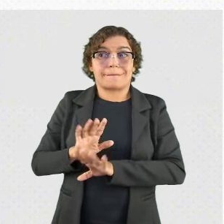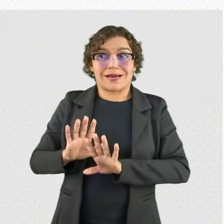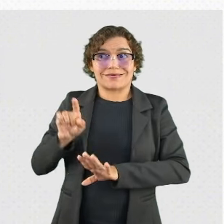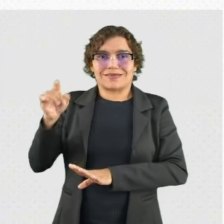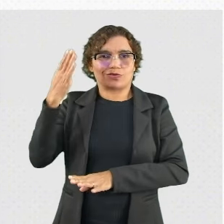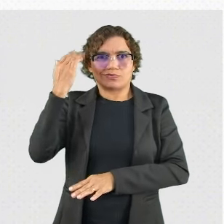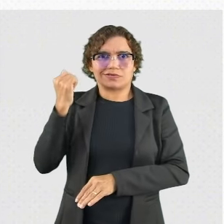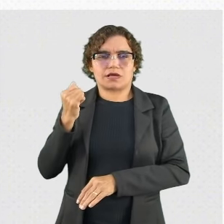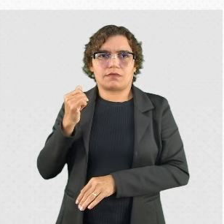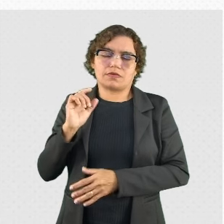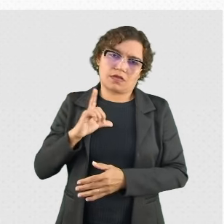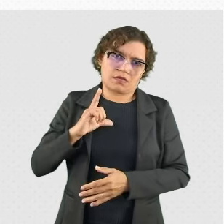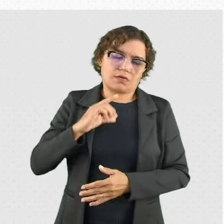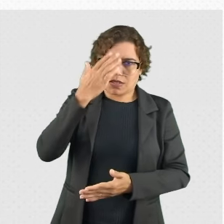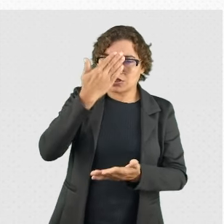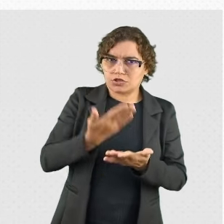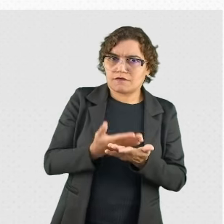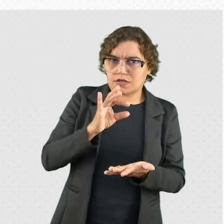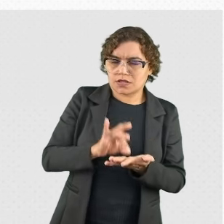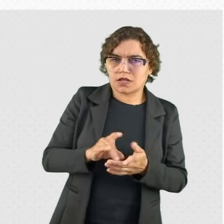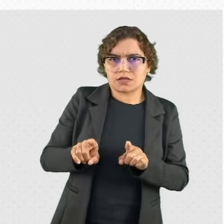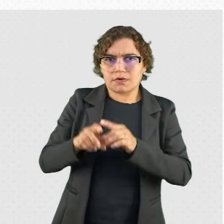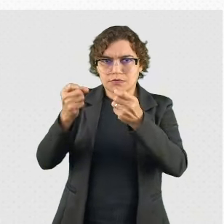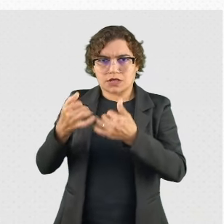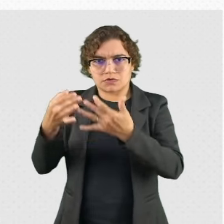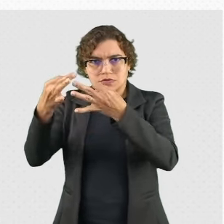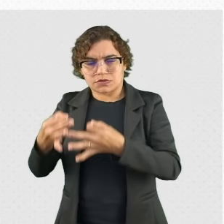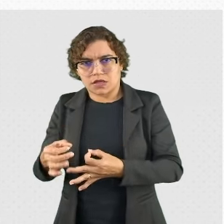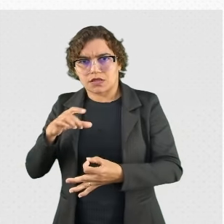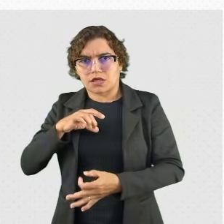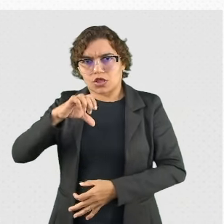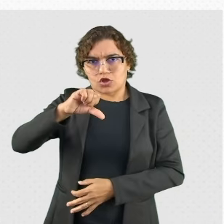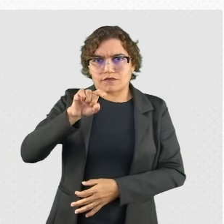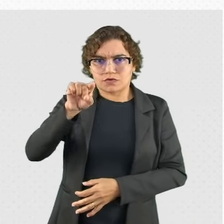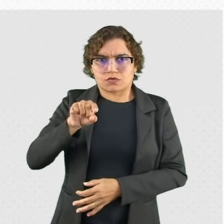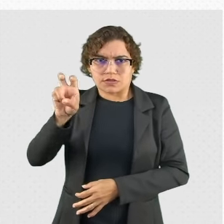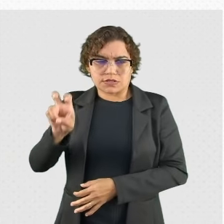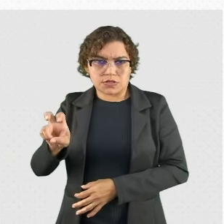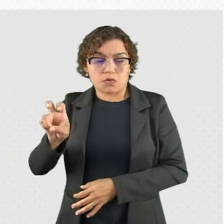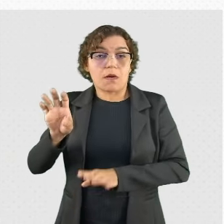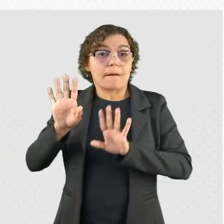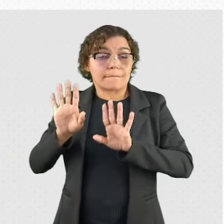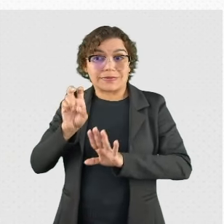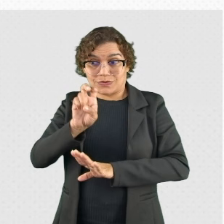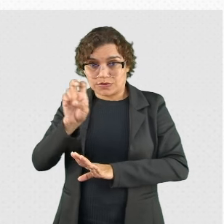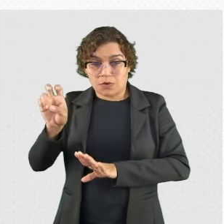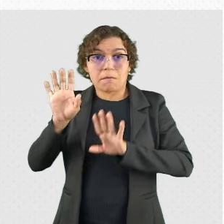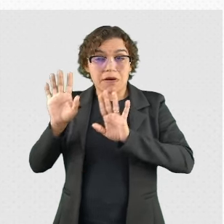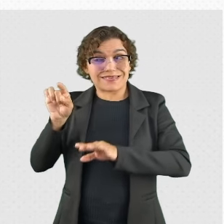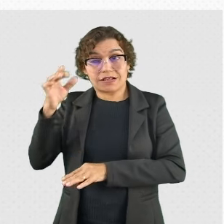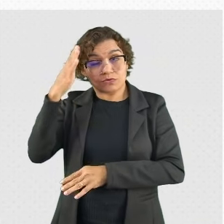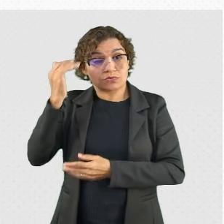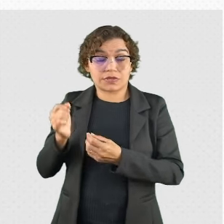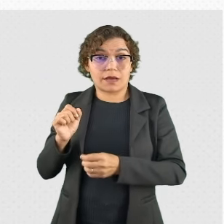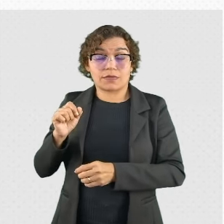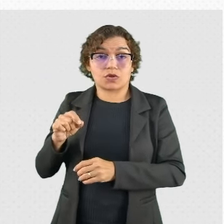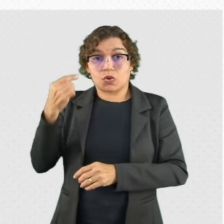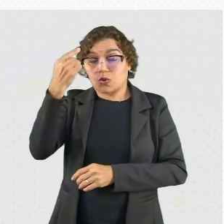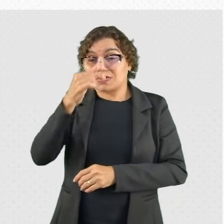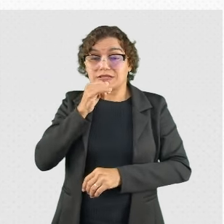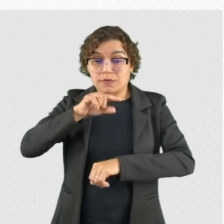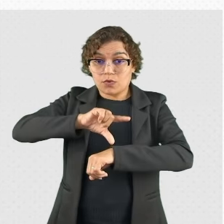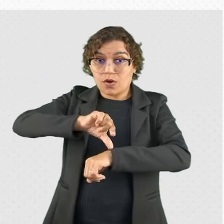ele vai ter uma crença verdadeira e justificada que são 9h55. Mas aí ele não sabe que está na